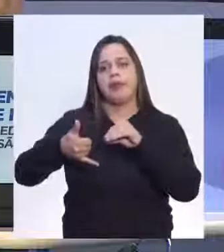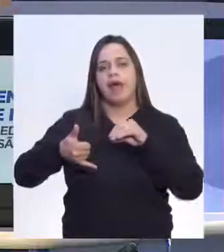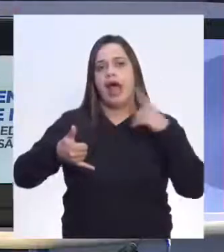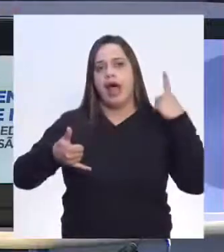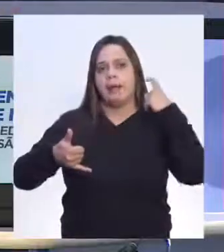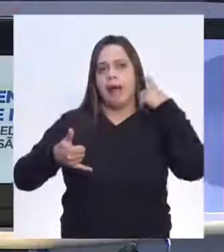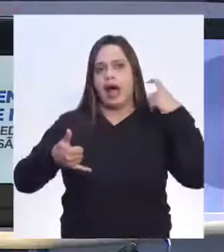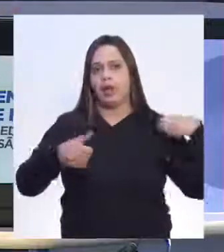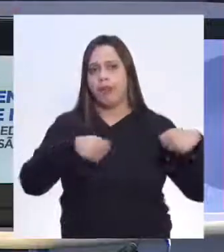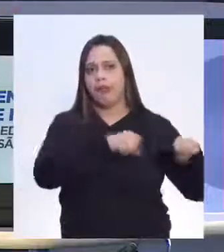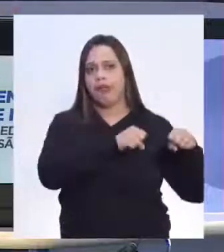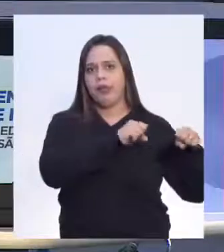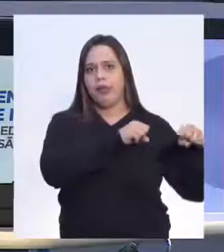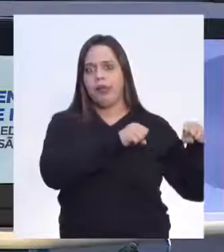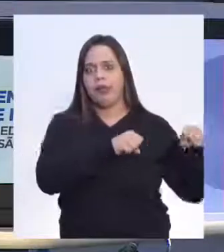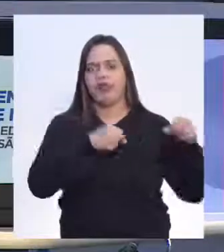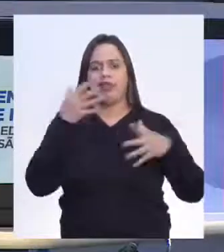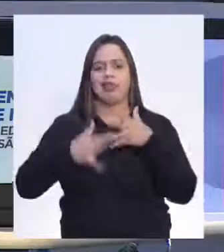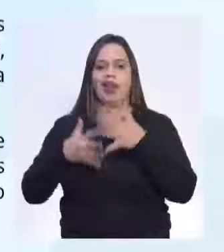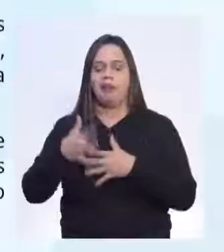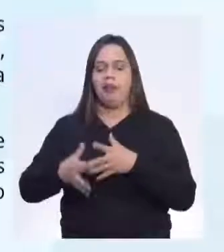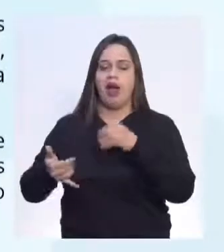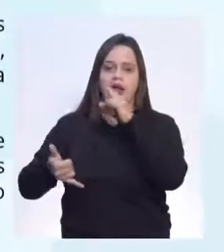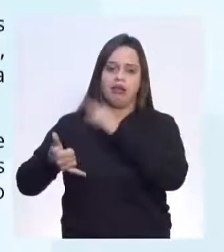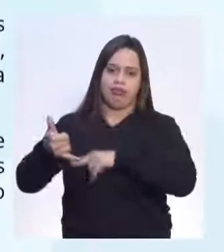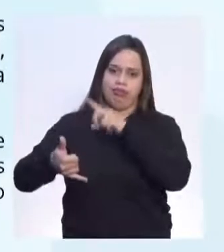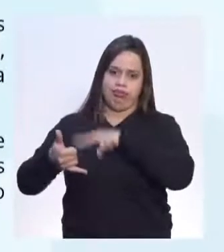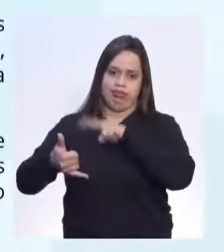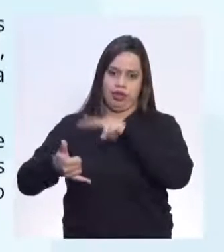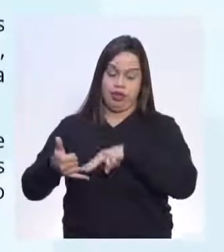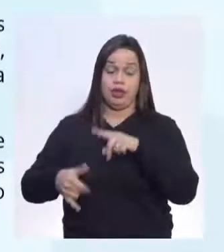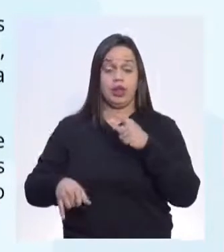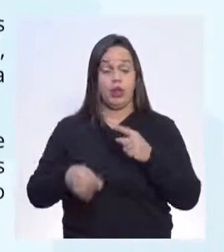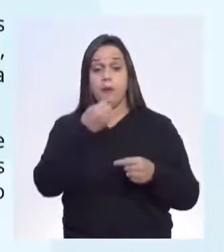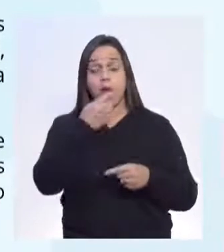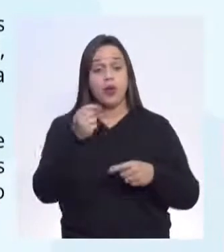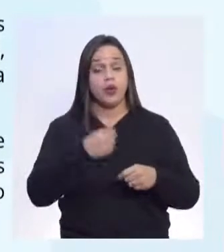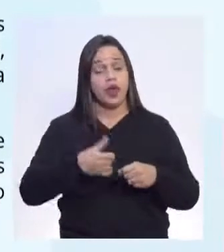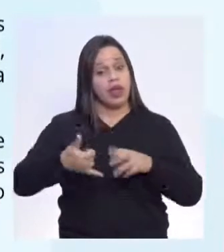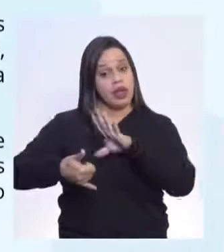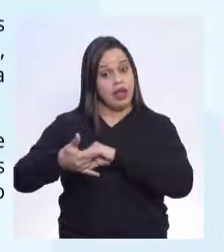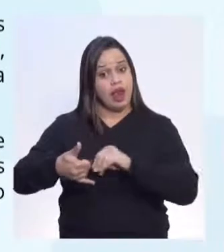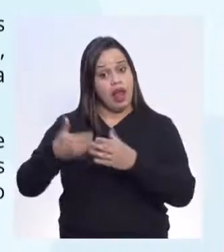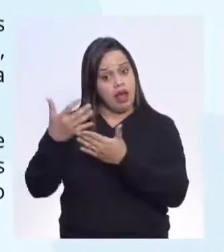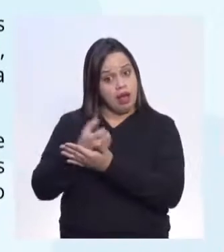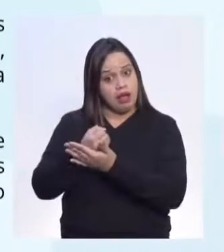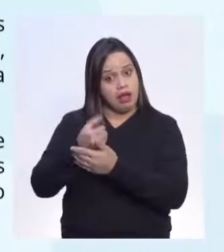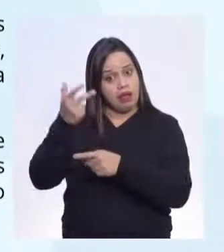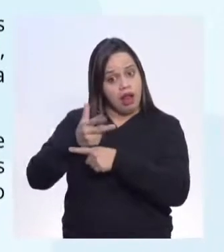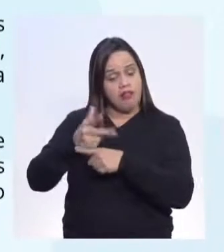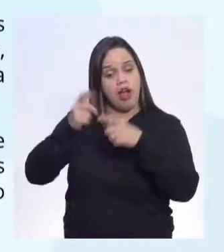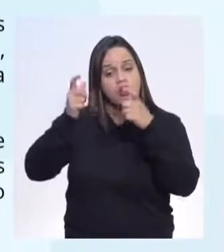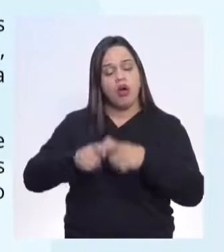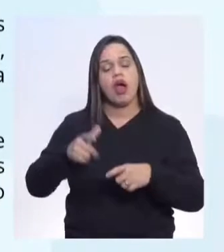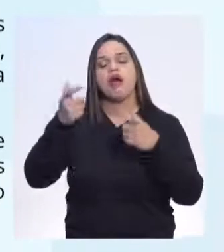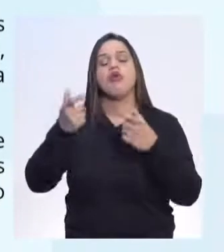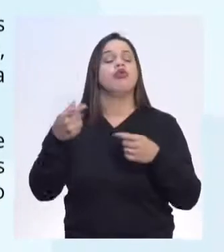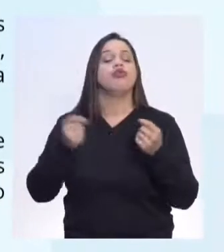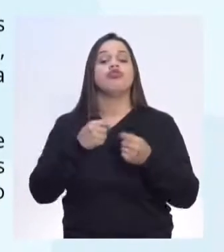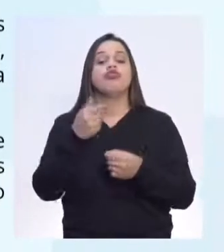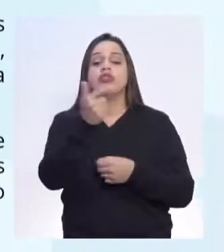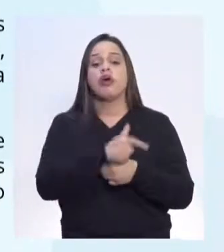leitura. A gravação deve ocorrer sempre em espaços que não tenham distrações, intervenções sonoras, porque aí facilita o processo